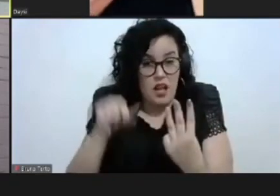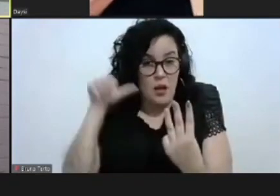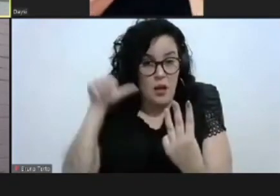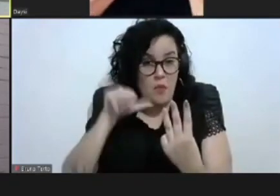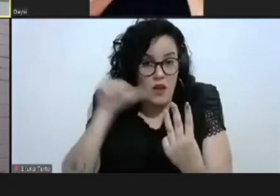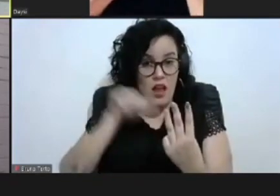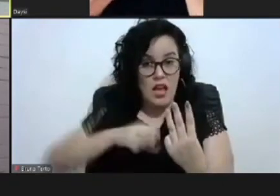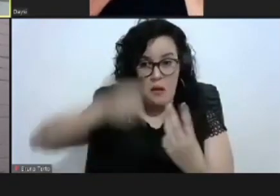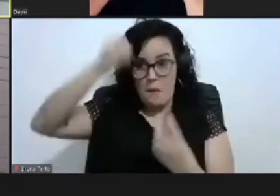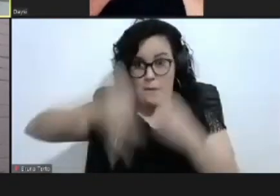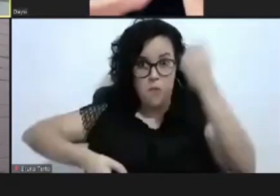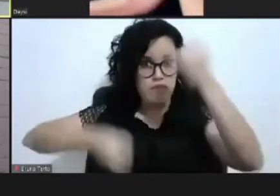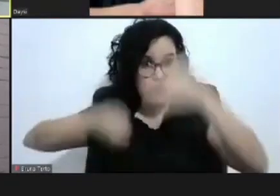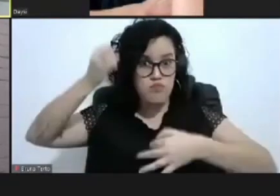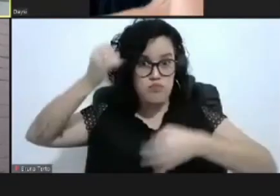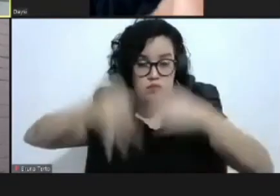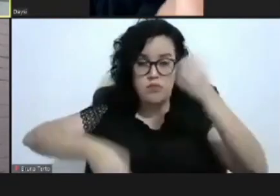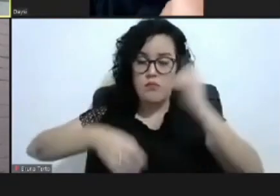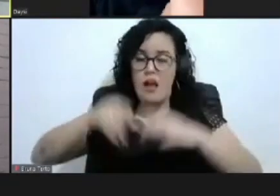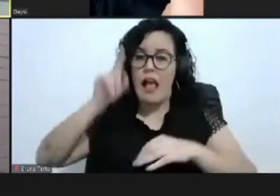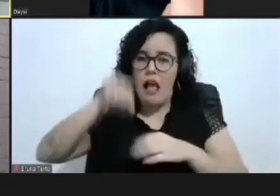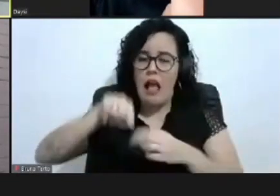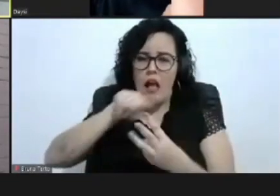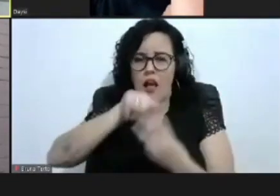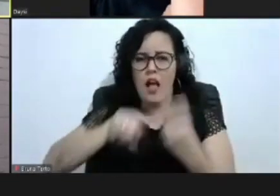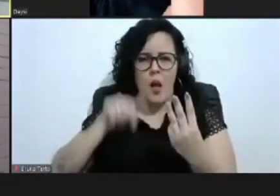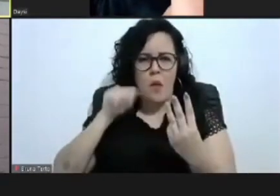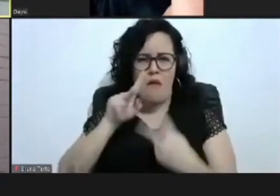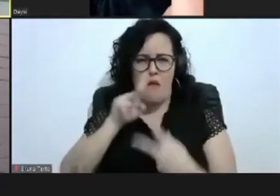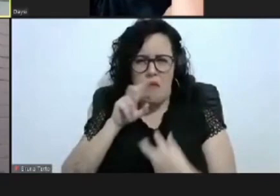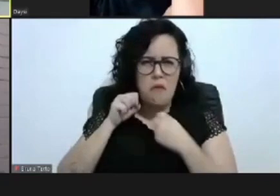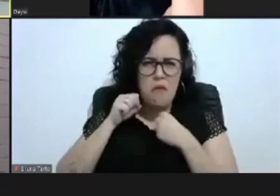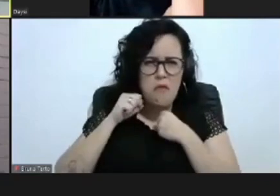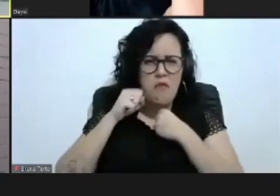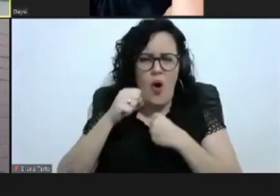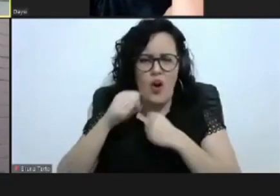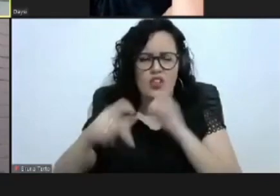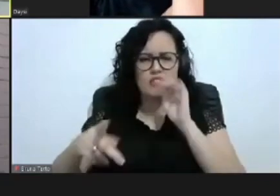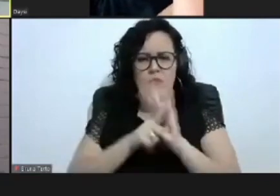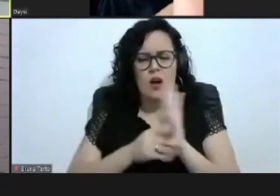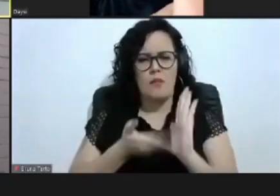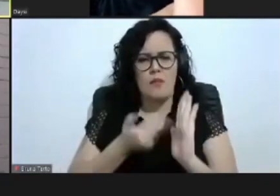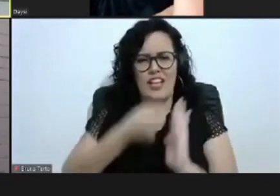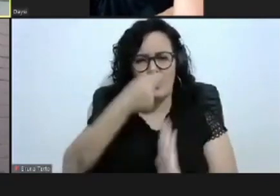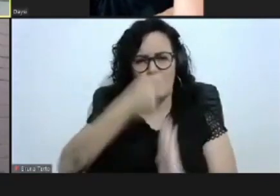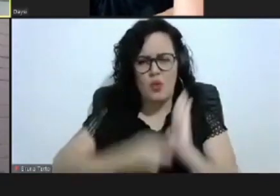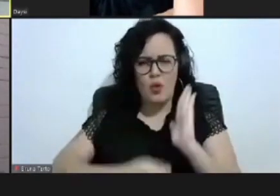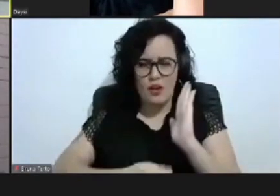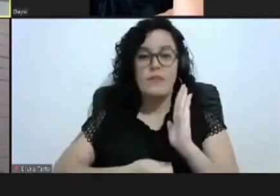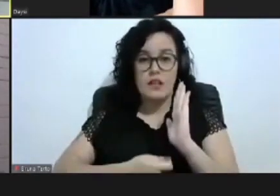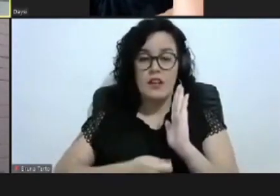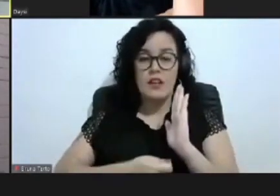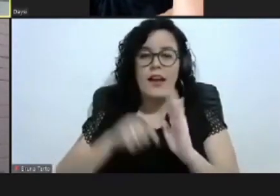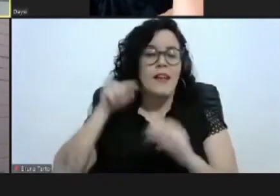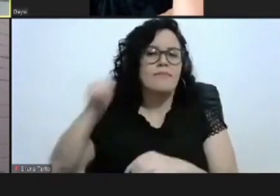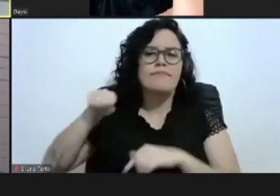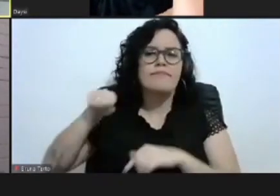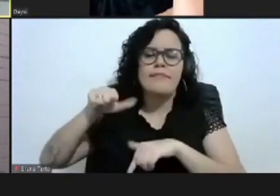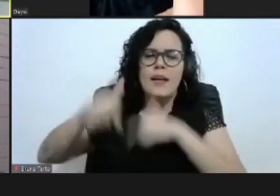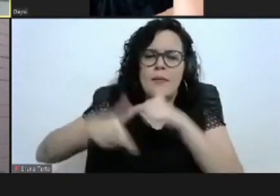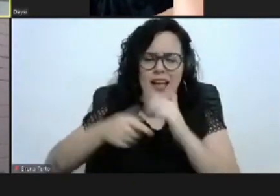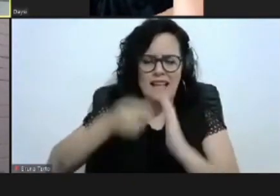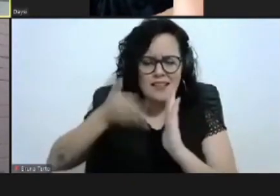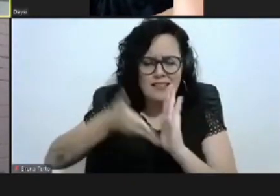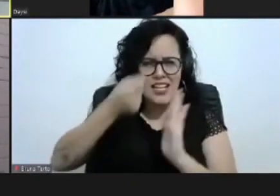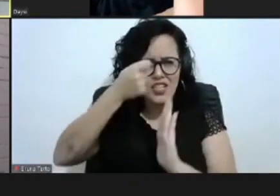que se firmaram no mercado editorial, num nicho que é predominantemente masculino, e eu gostaria muito que elas se